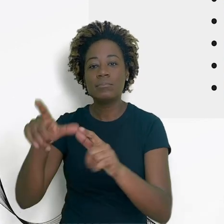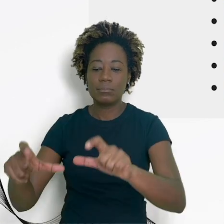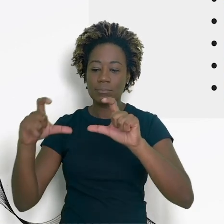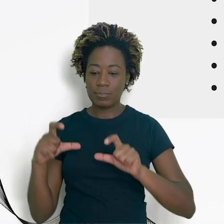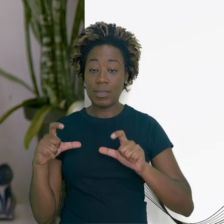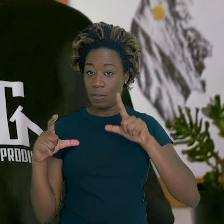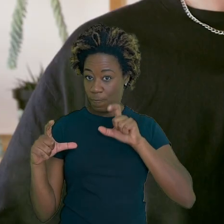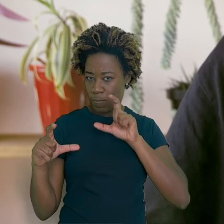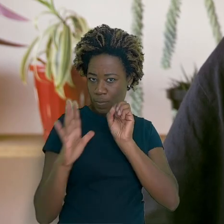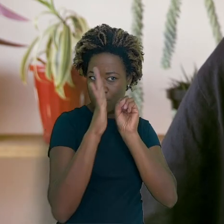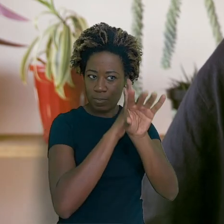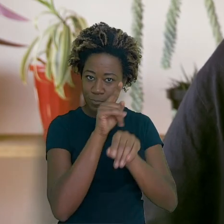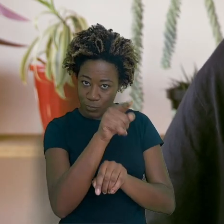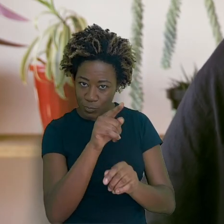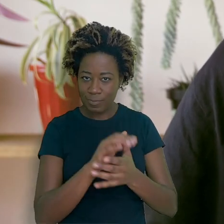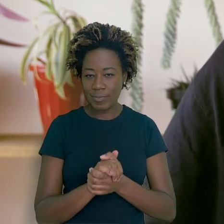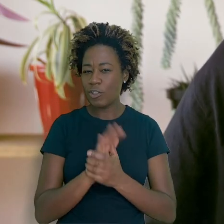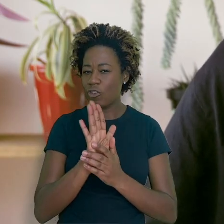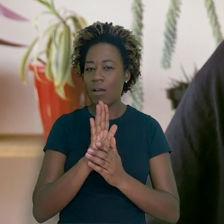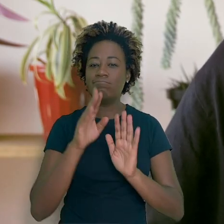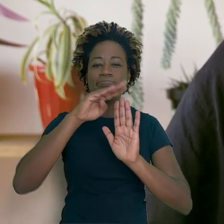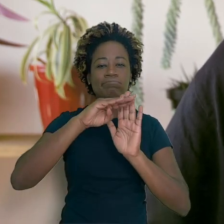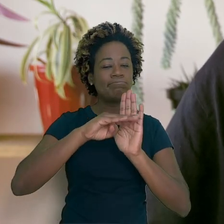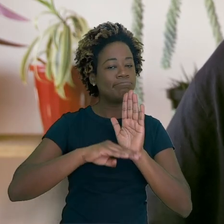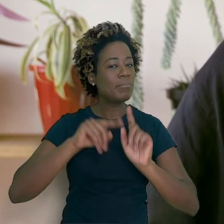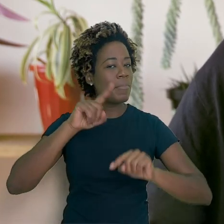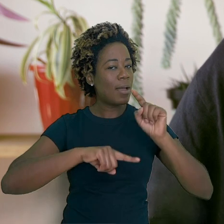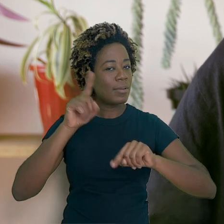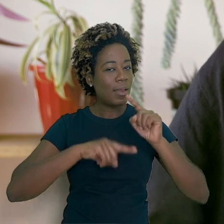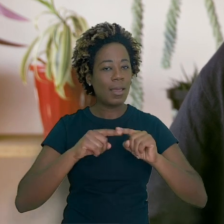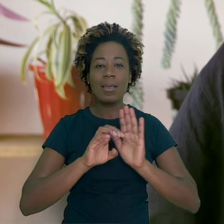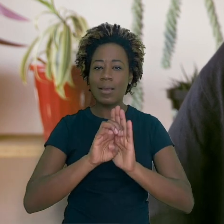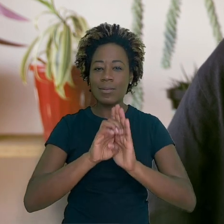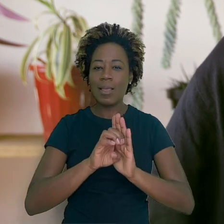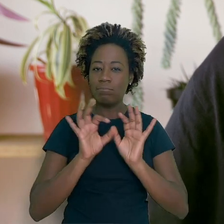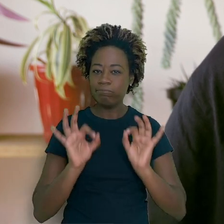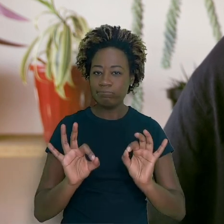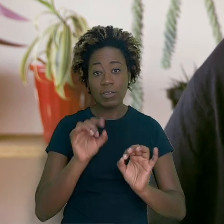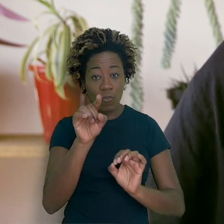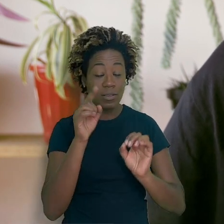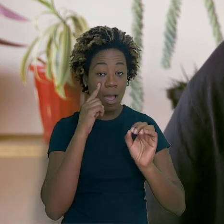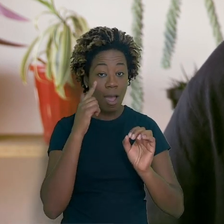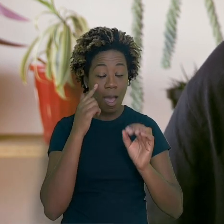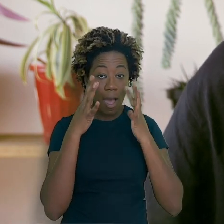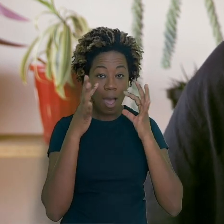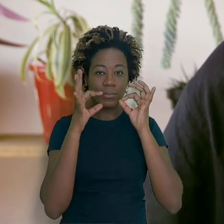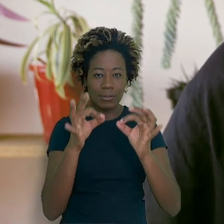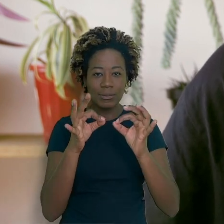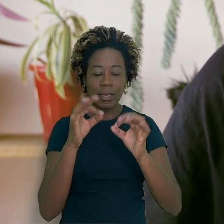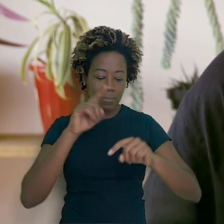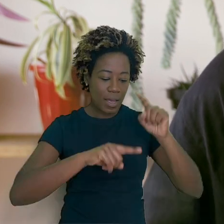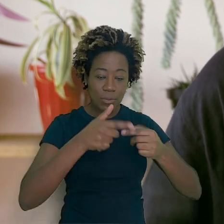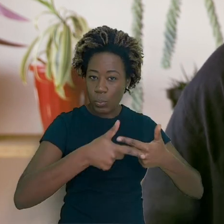e mandar uma foto para você. Agora que você já tem a lista completa de materiais e exemplos concretos, tá na hora de você olhar com olhos afiados